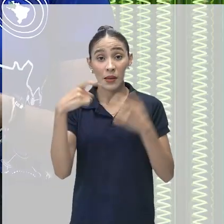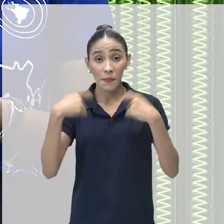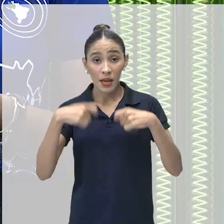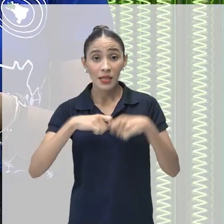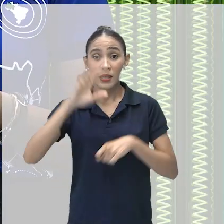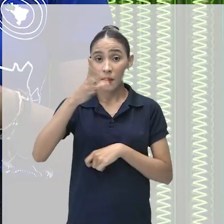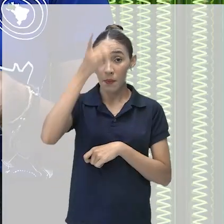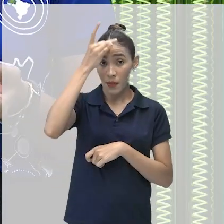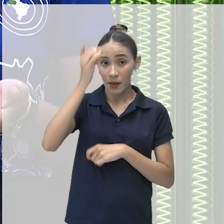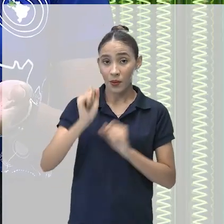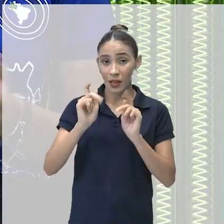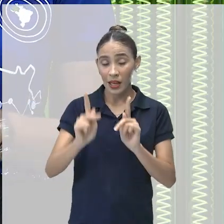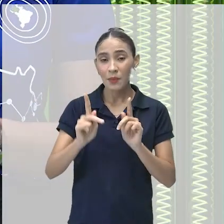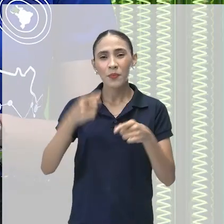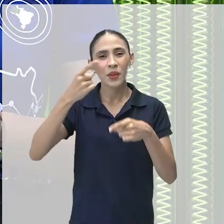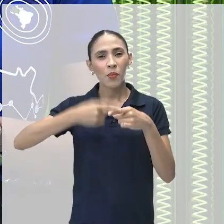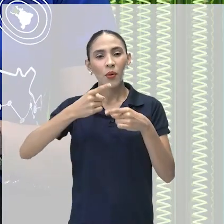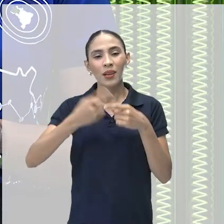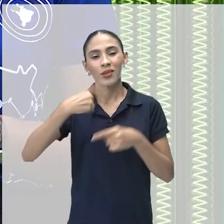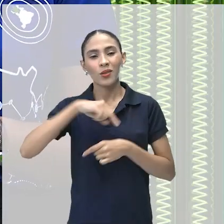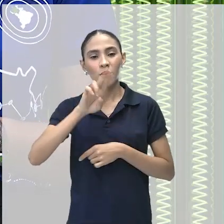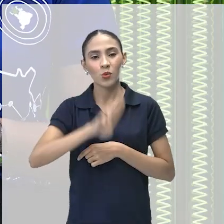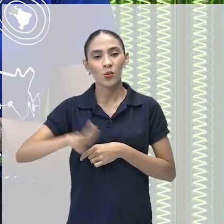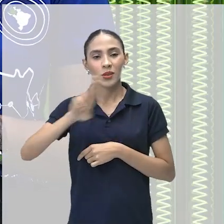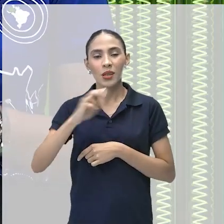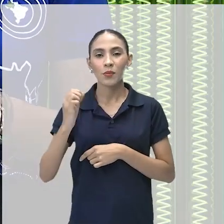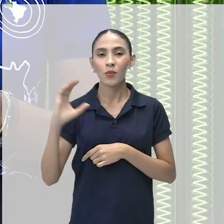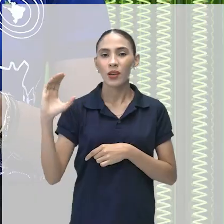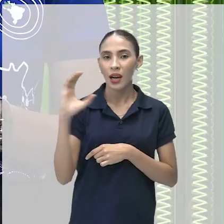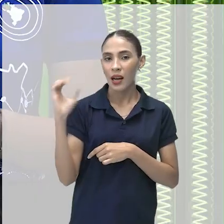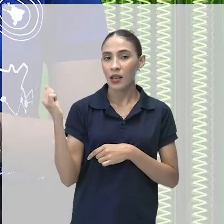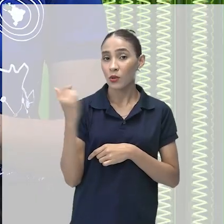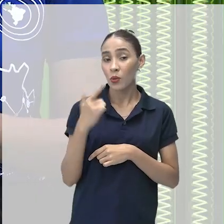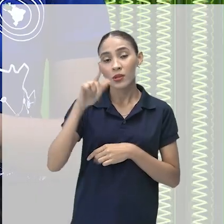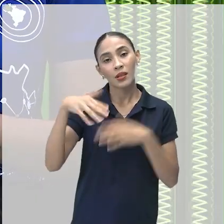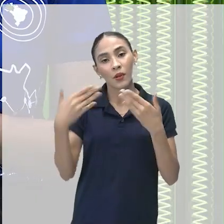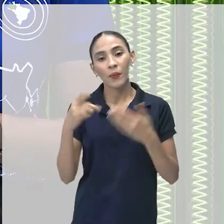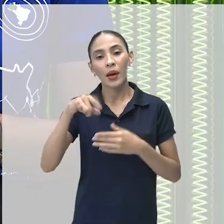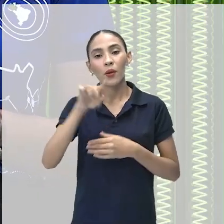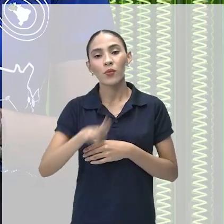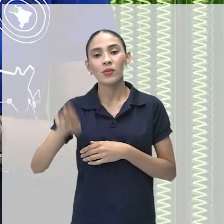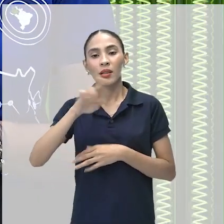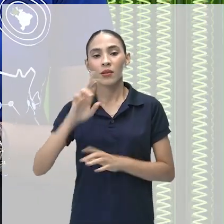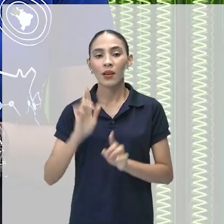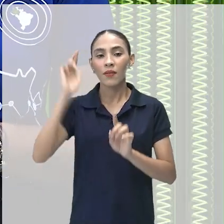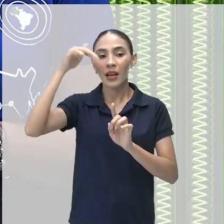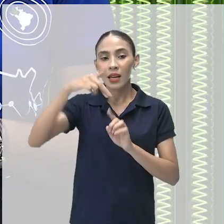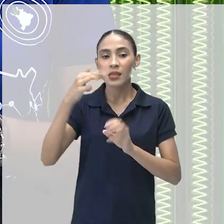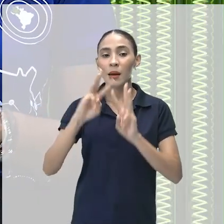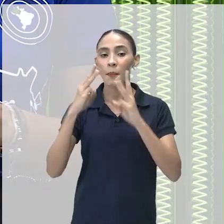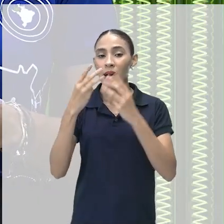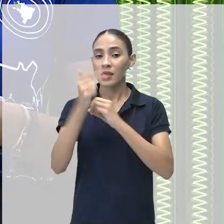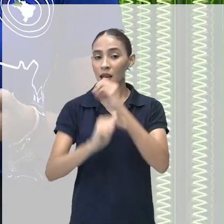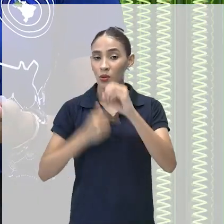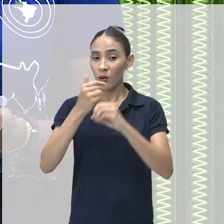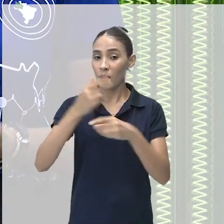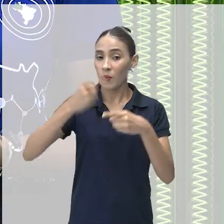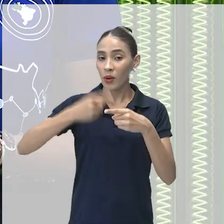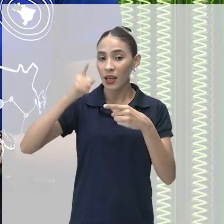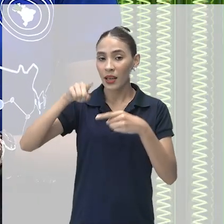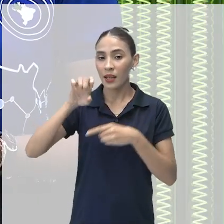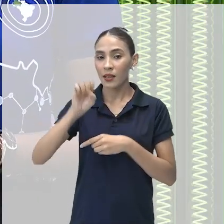gravar essa referência. Por que nós utilizamos o carbono 12? Ele é usado como referência para a massa atômica porque ele